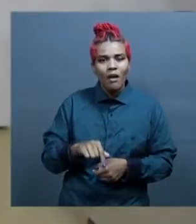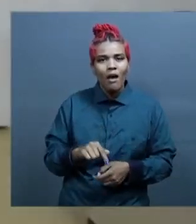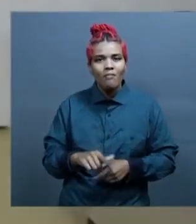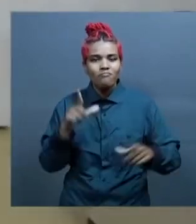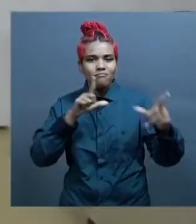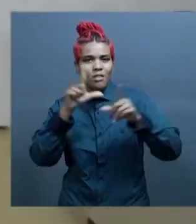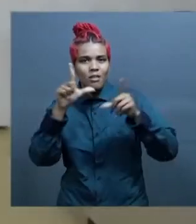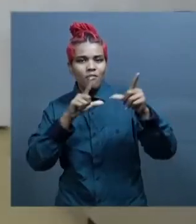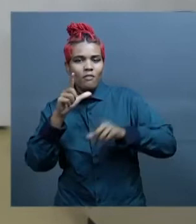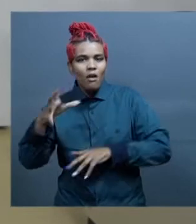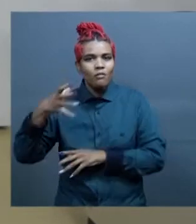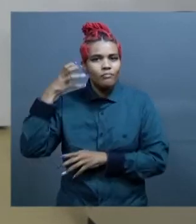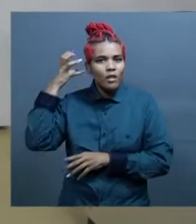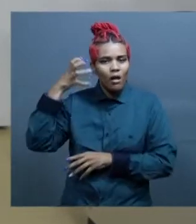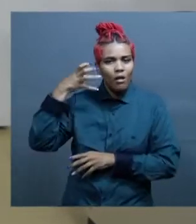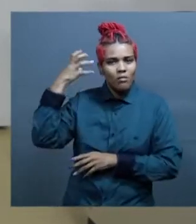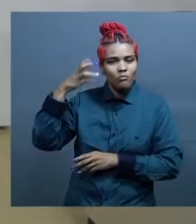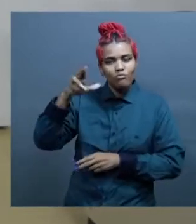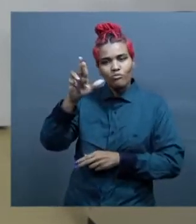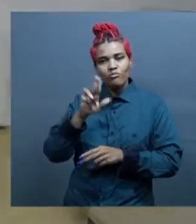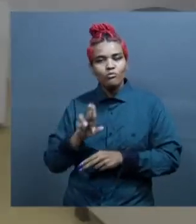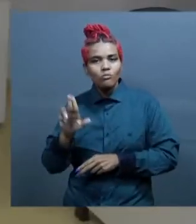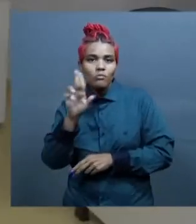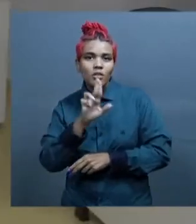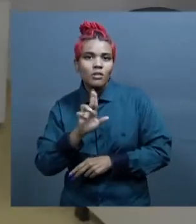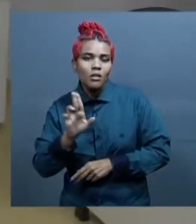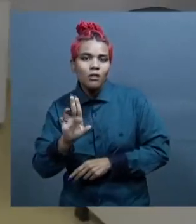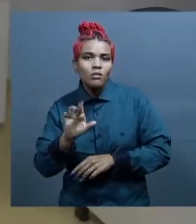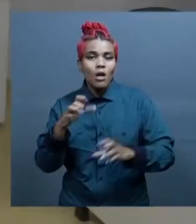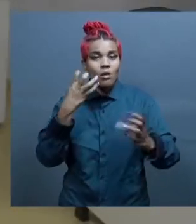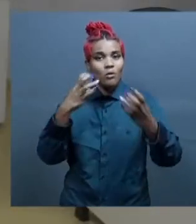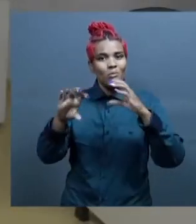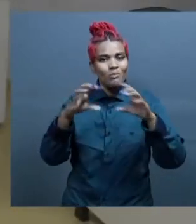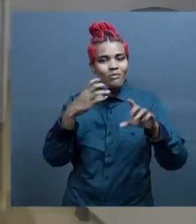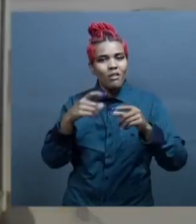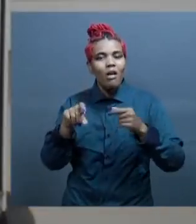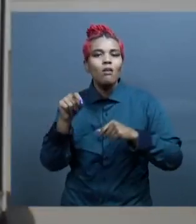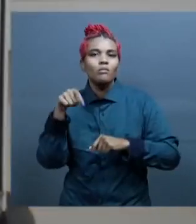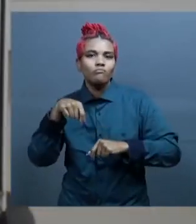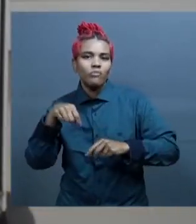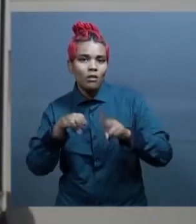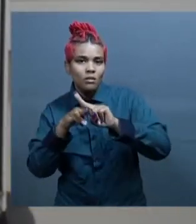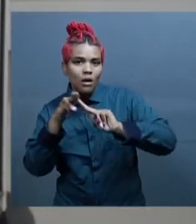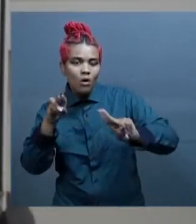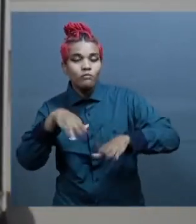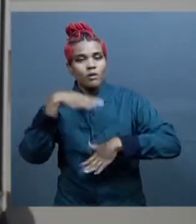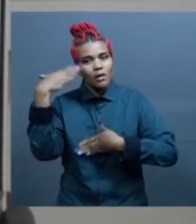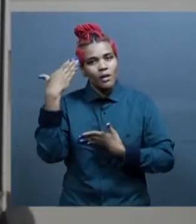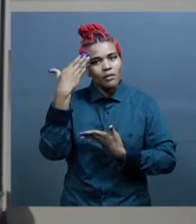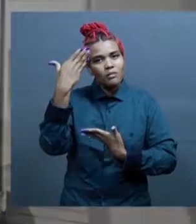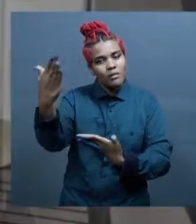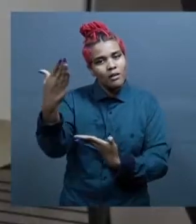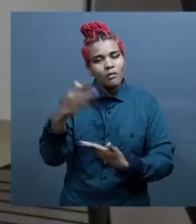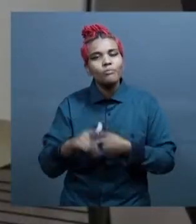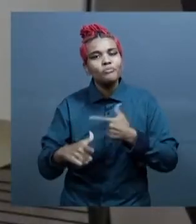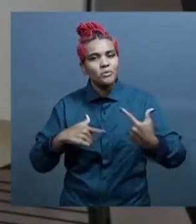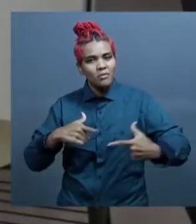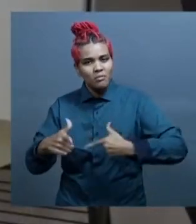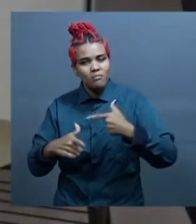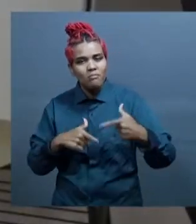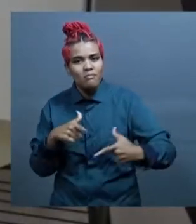ea diretoria de comunicação da ufu agradece o reconhecimento do trabalho realizado e ressalta a importância